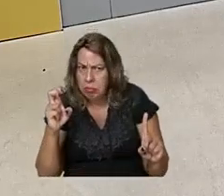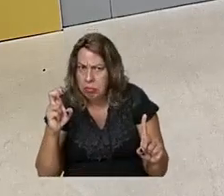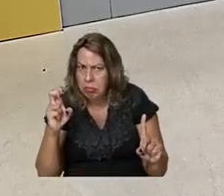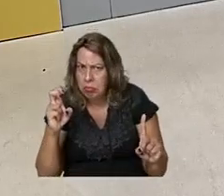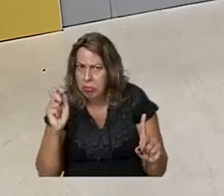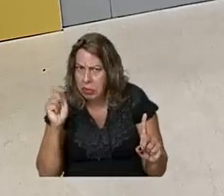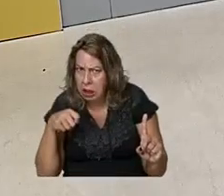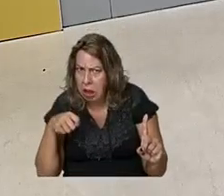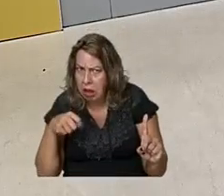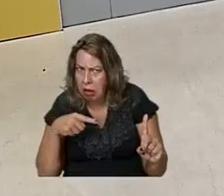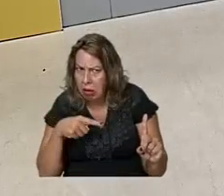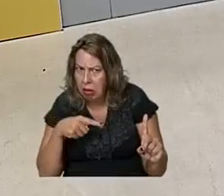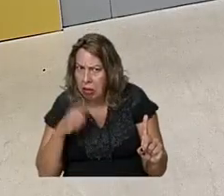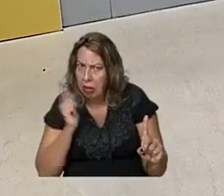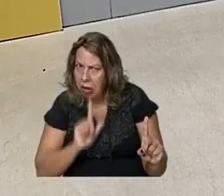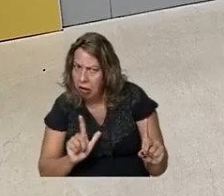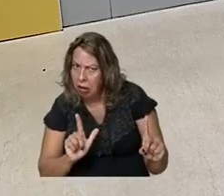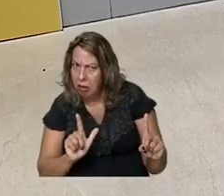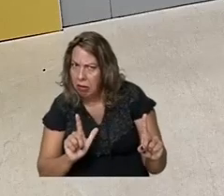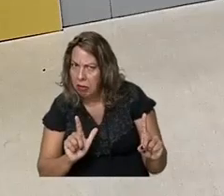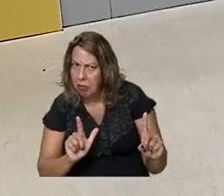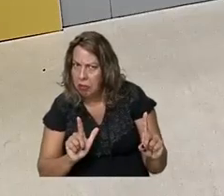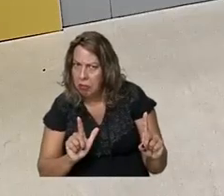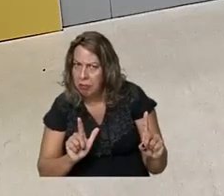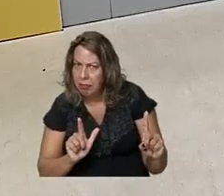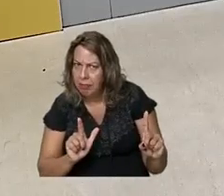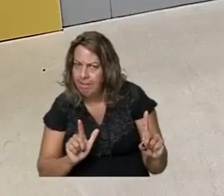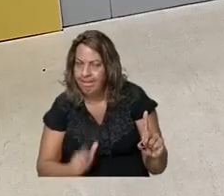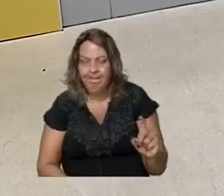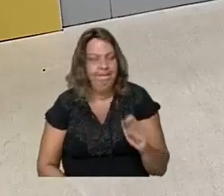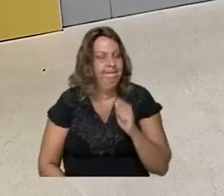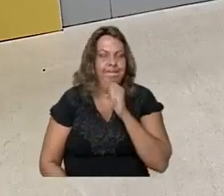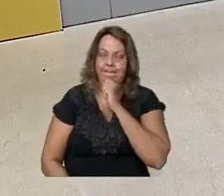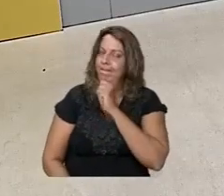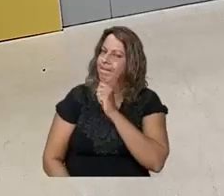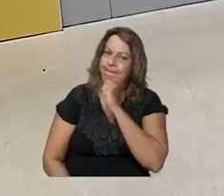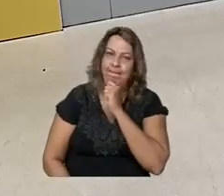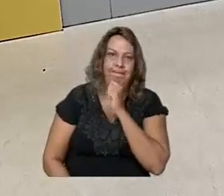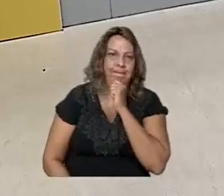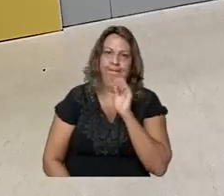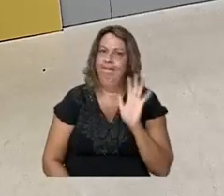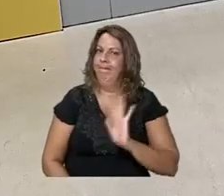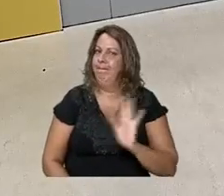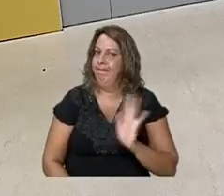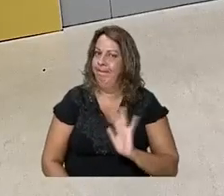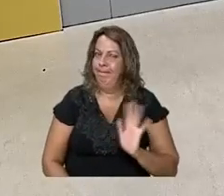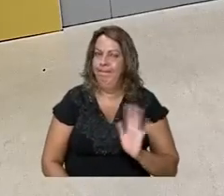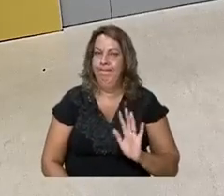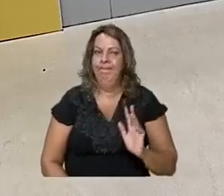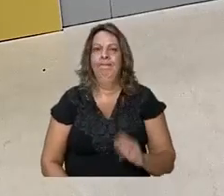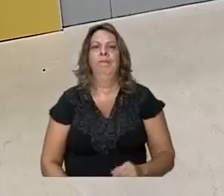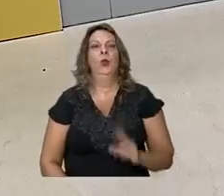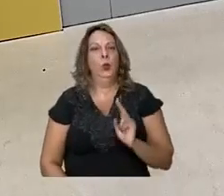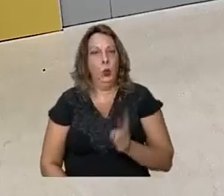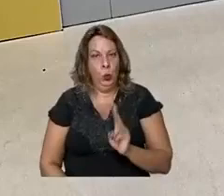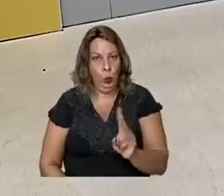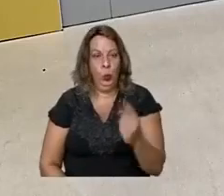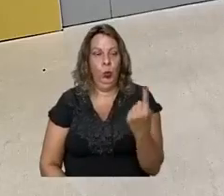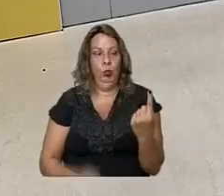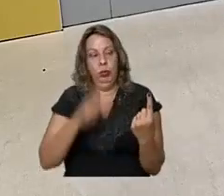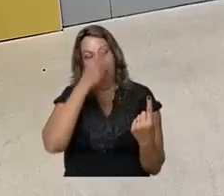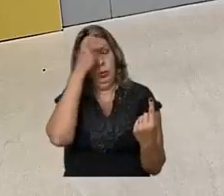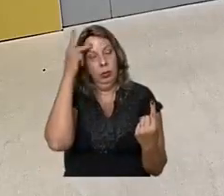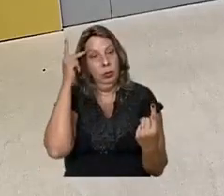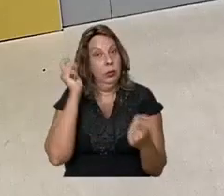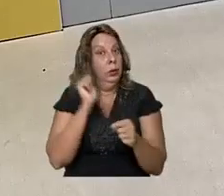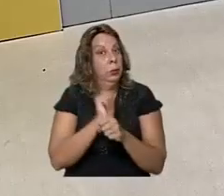25, decide ou não decide? Nada mudou, pode chamar mais uma bolinha então, Rose. Continua um título na